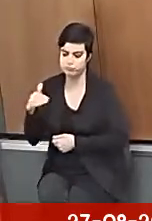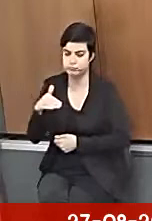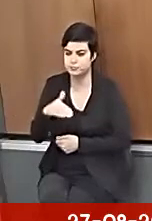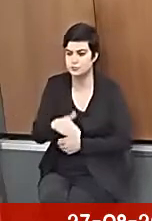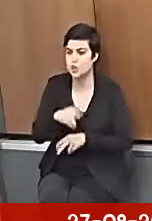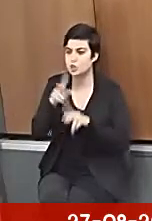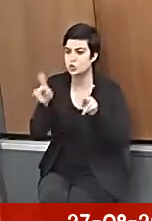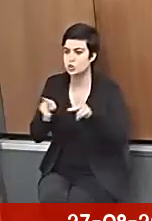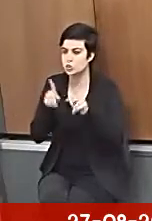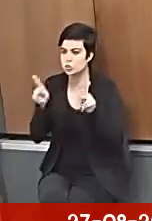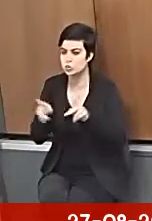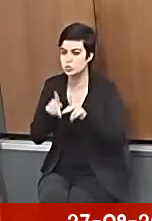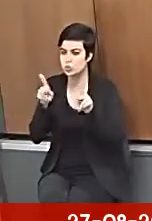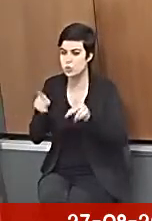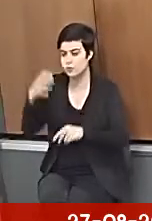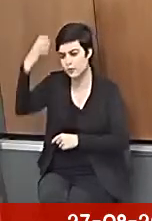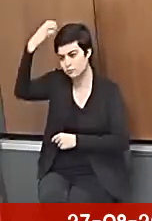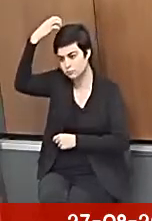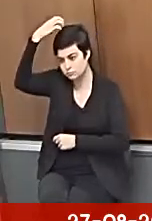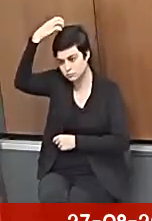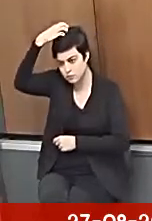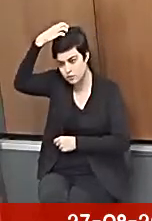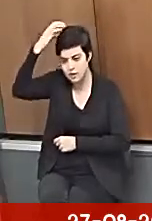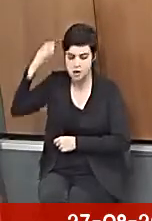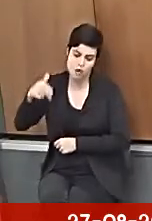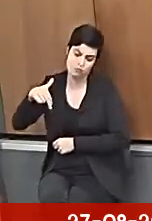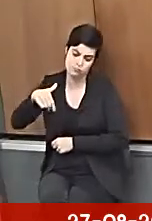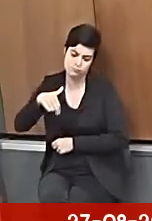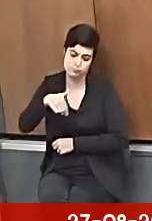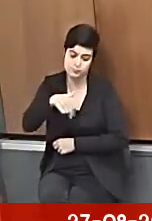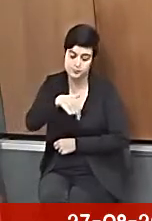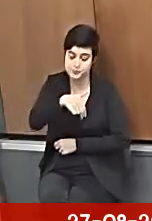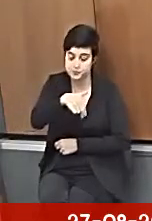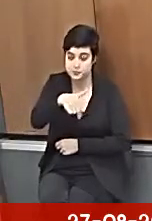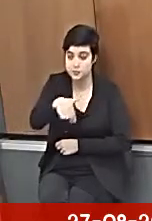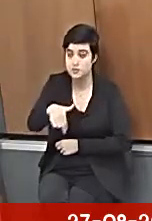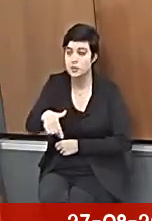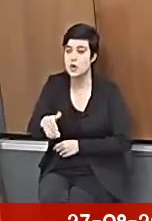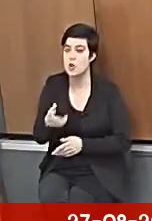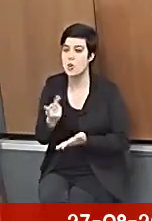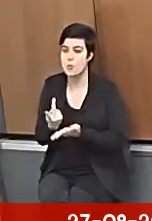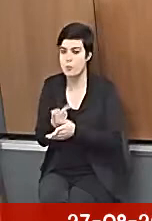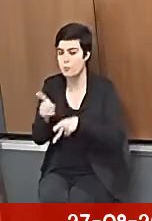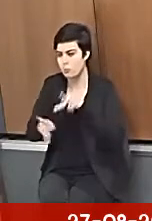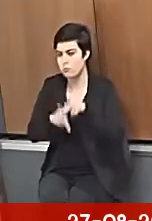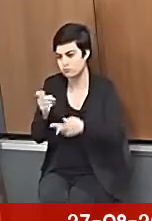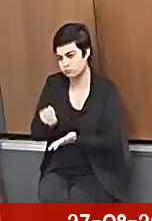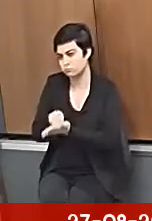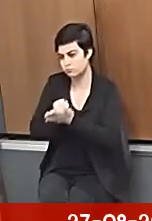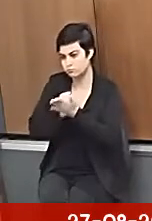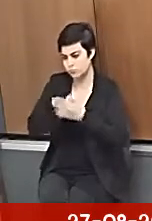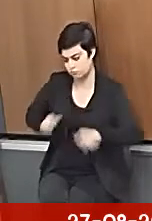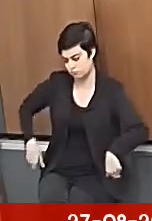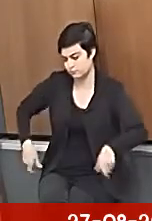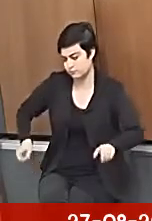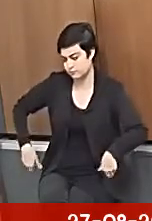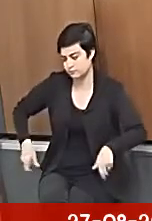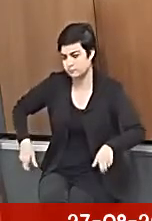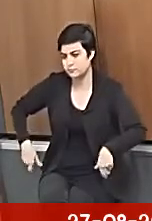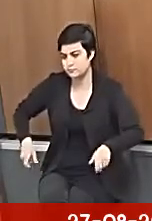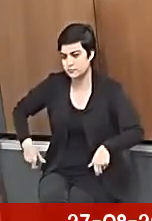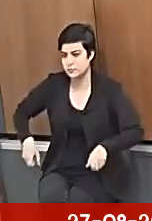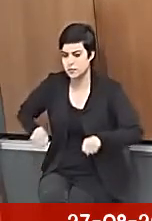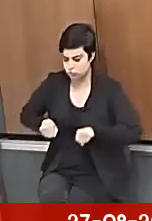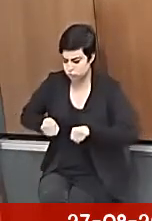atravessava a passarela e tocando a cadeira e subiu pessoal empurra da torcida 17 era o máximo nem